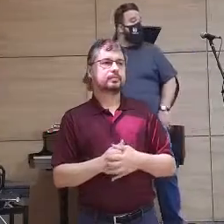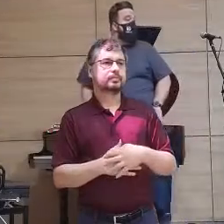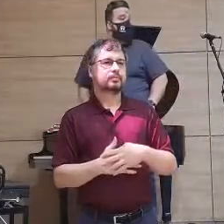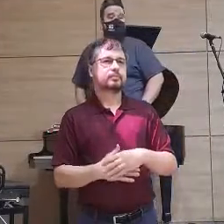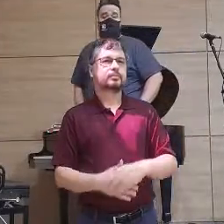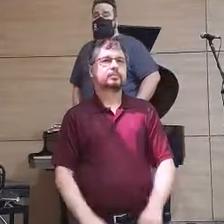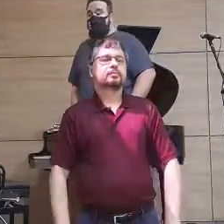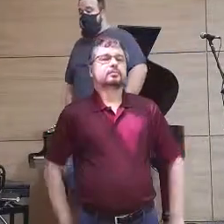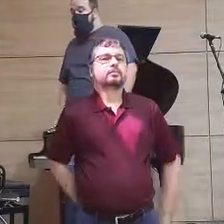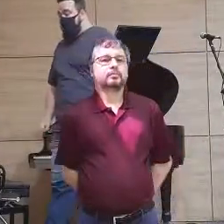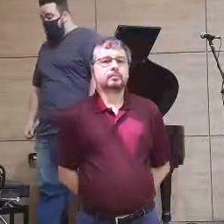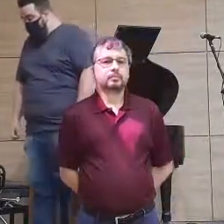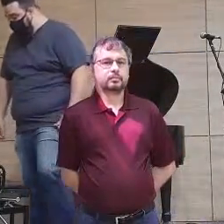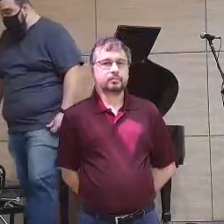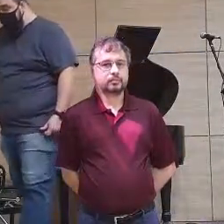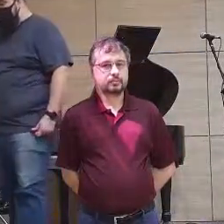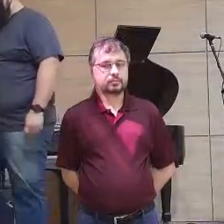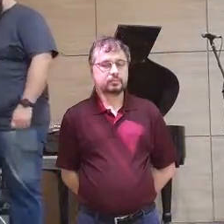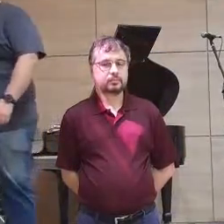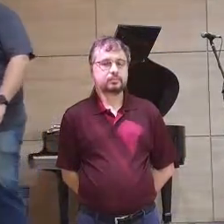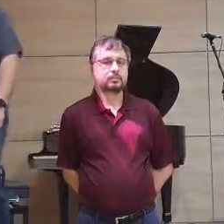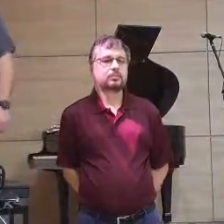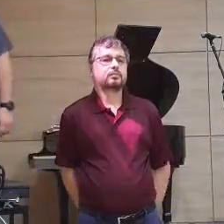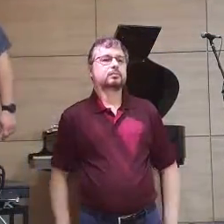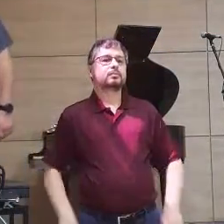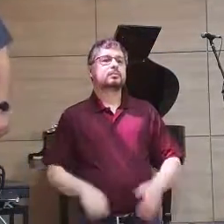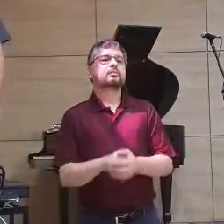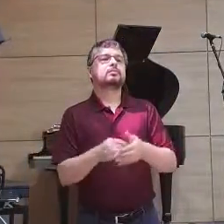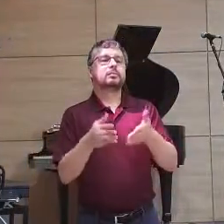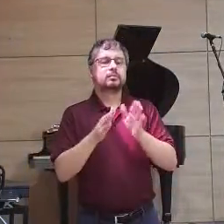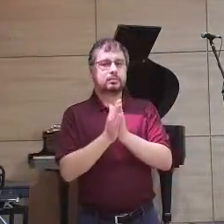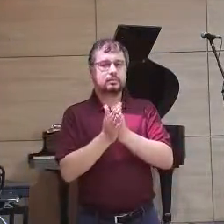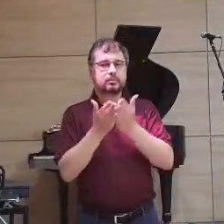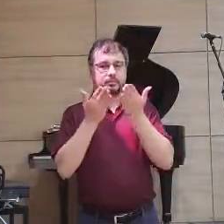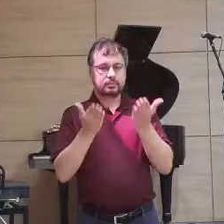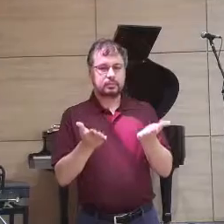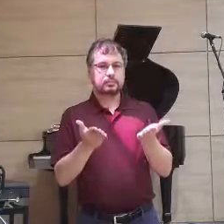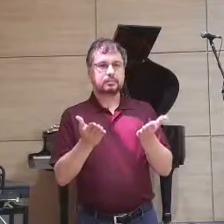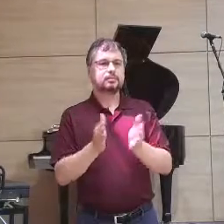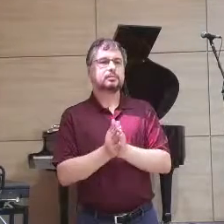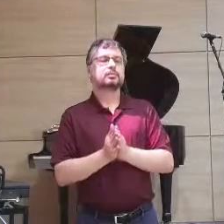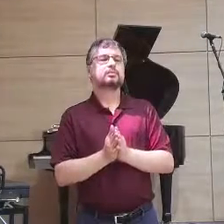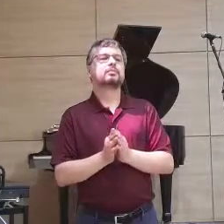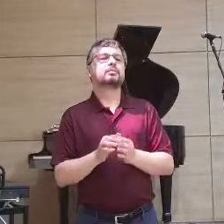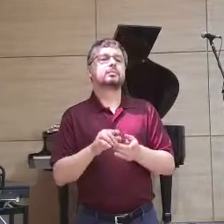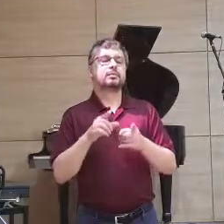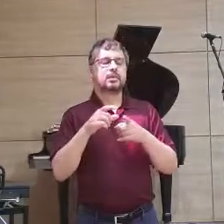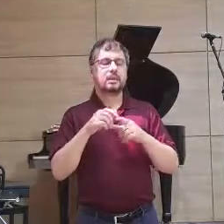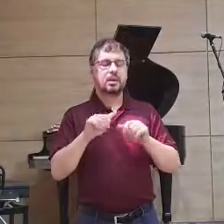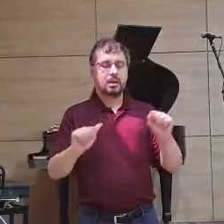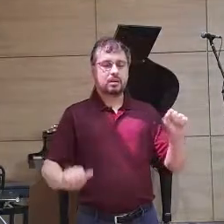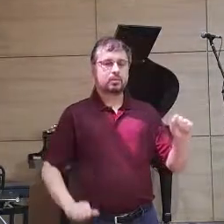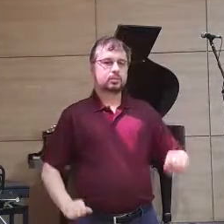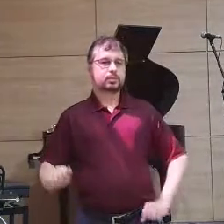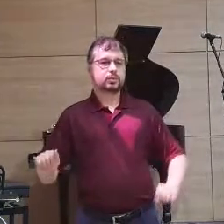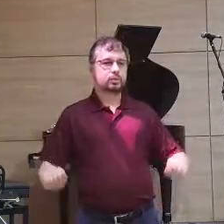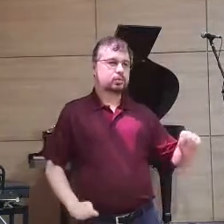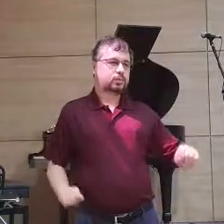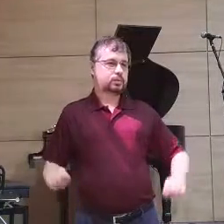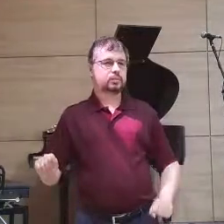e eu quero convidar você abrir a sua Bíblia comigo no livro de artes